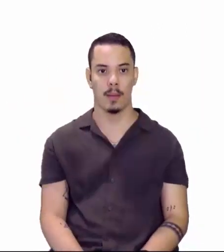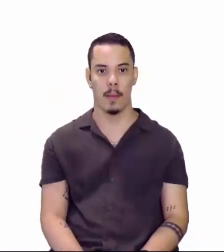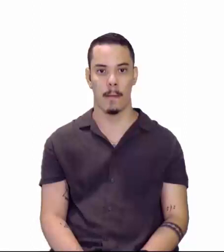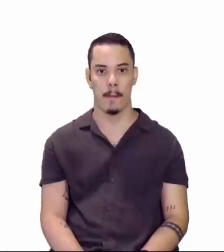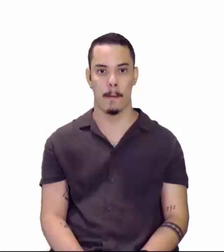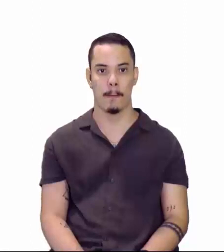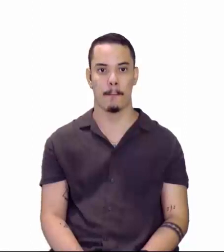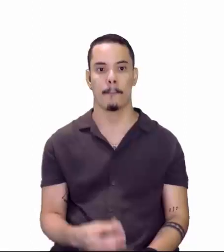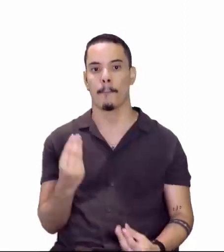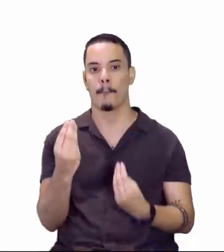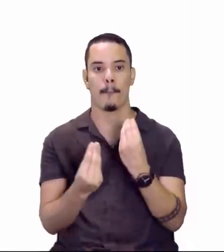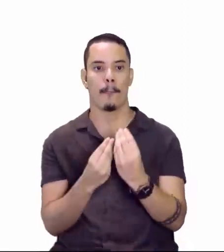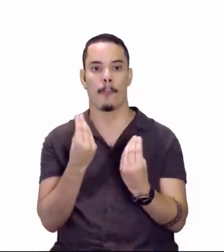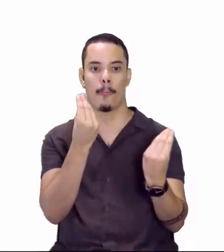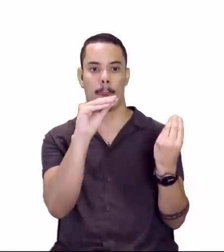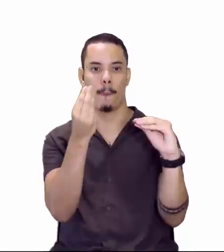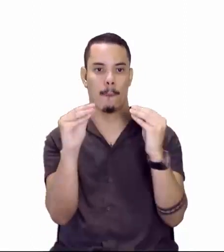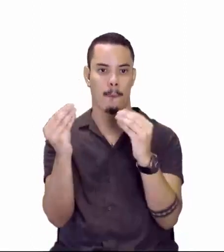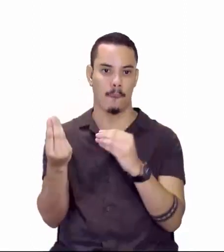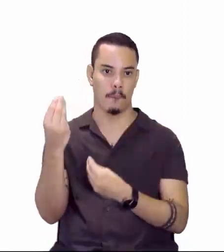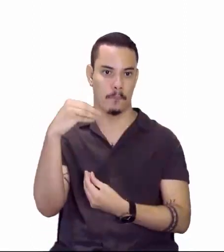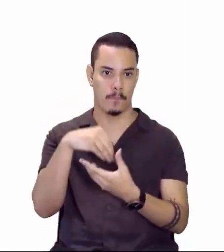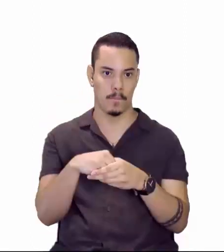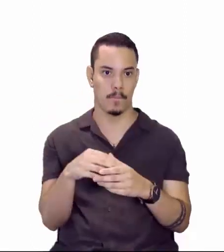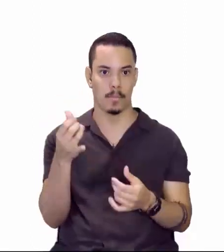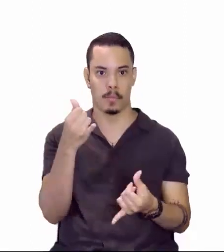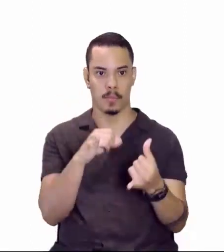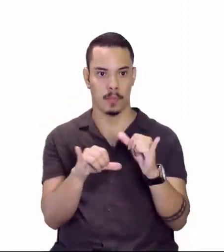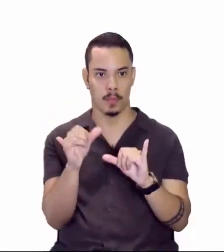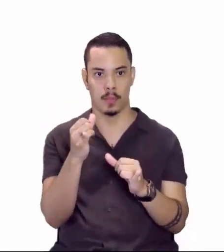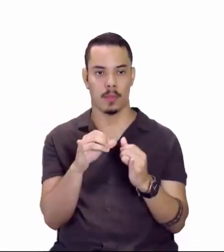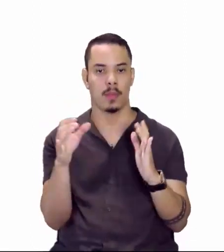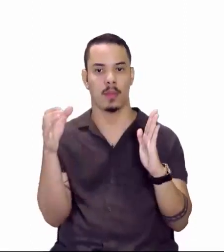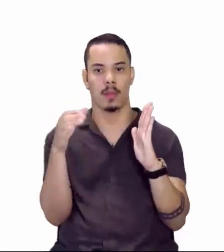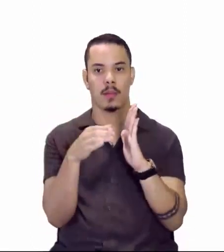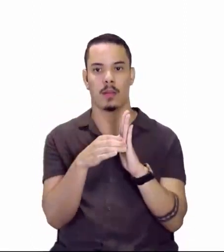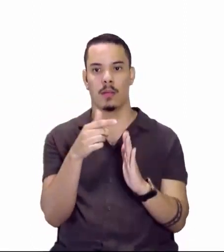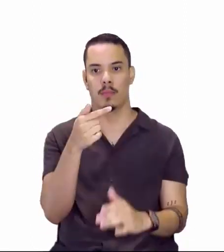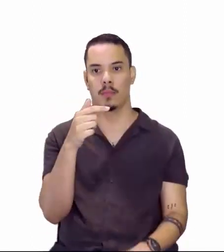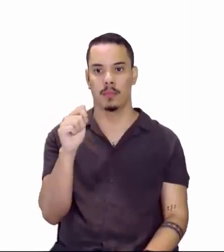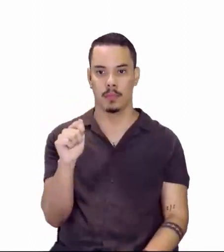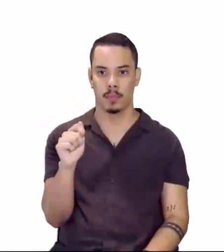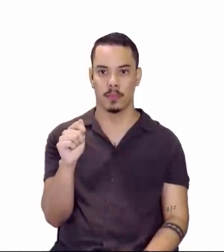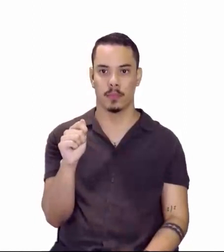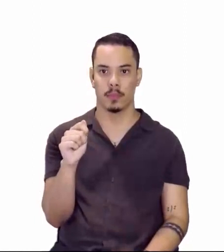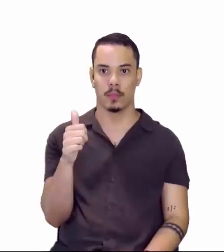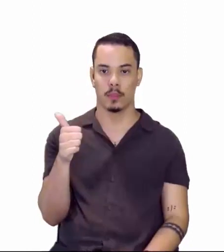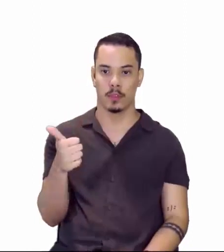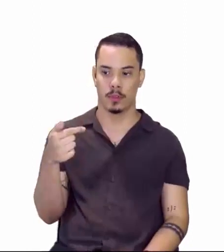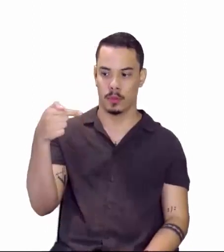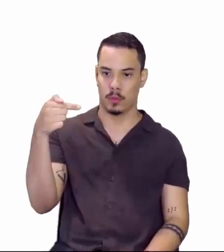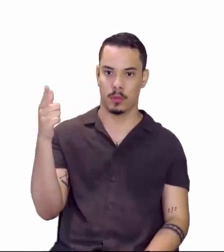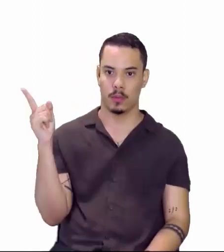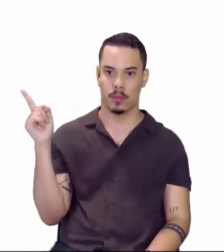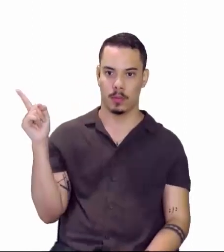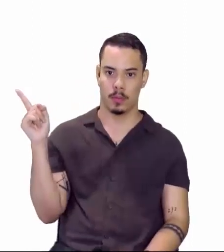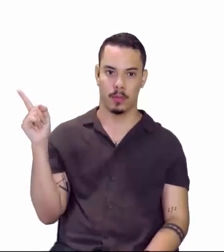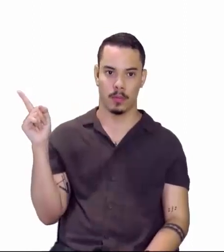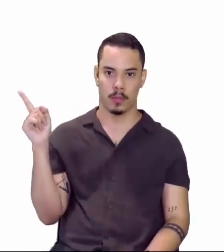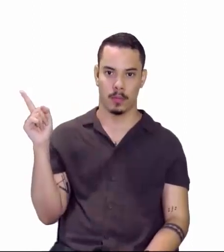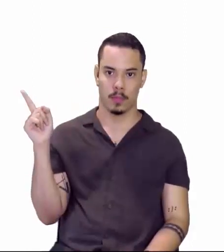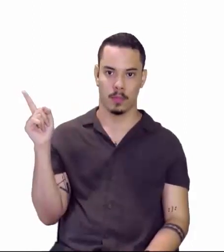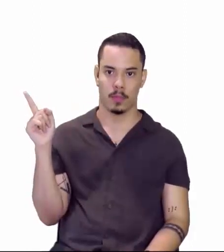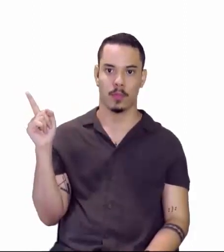sobre a posição dos elementos químicos. Família 7A, olha aqui, ó. Grupo 17, família